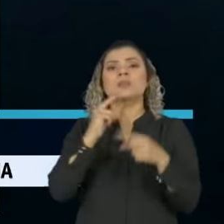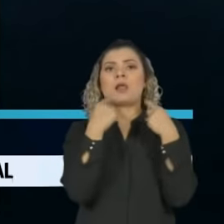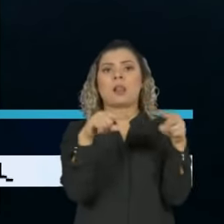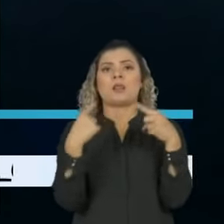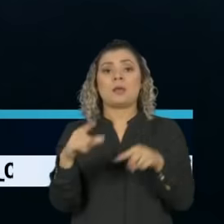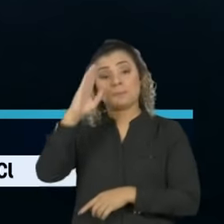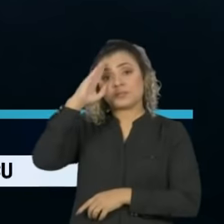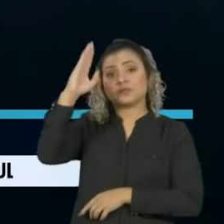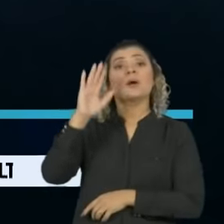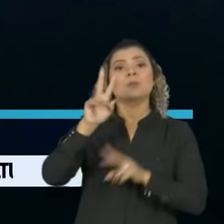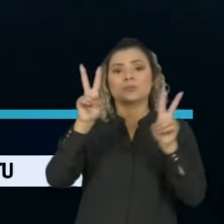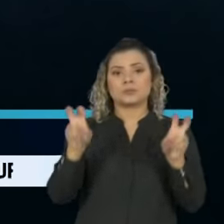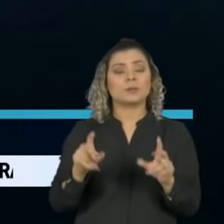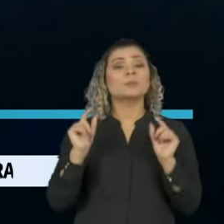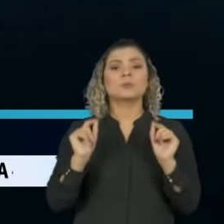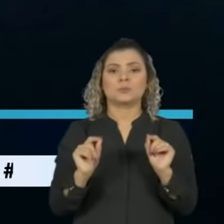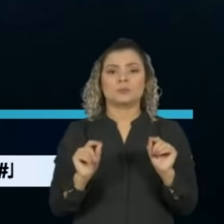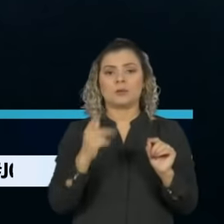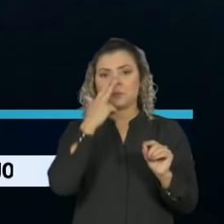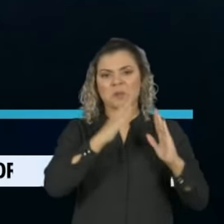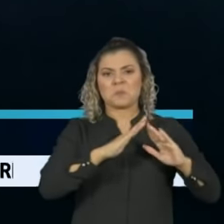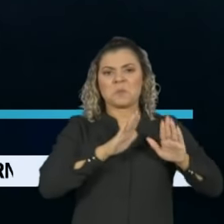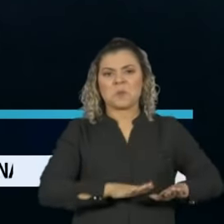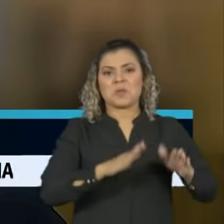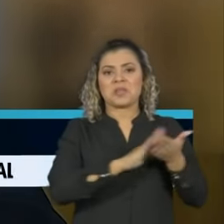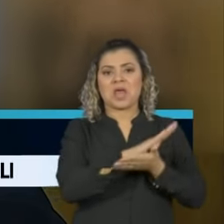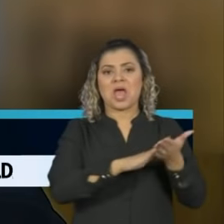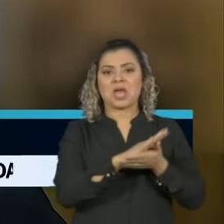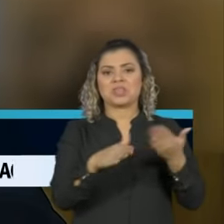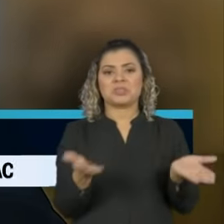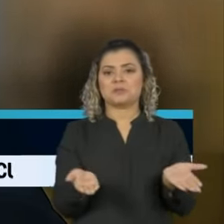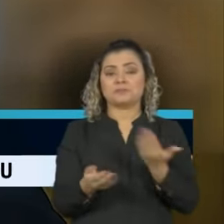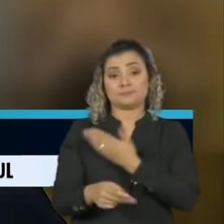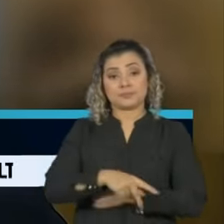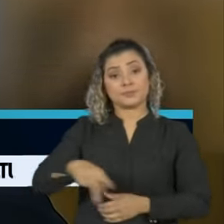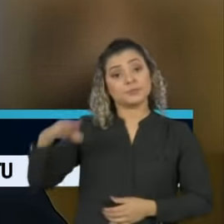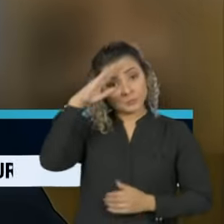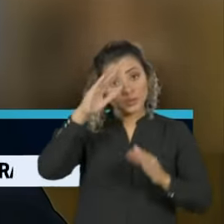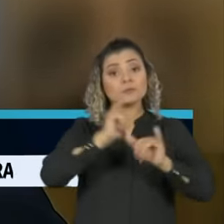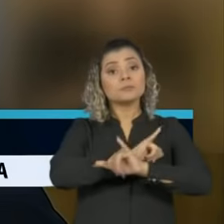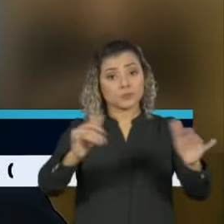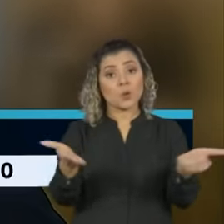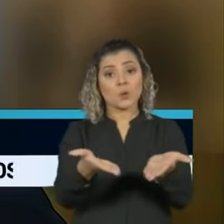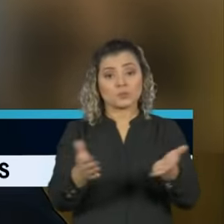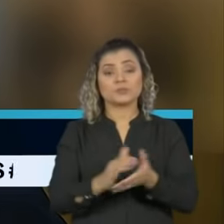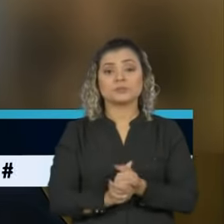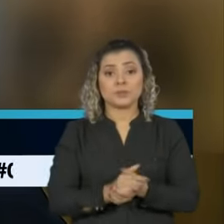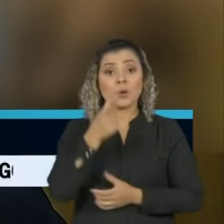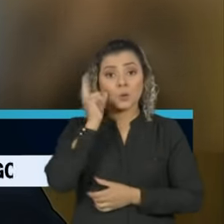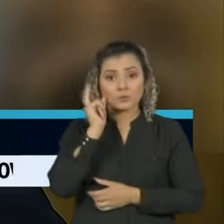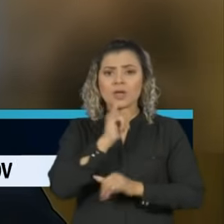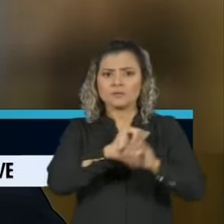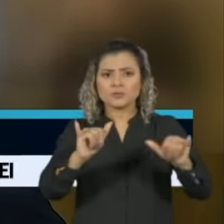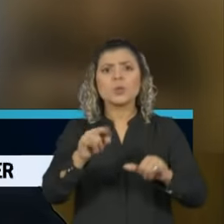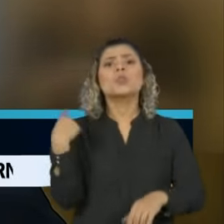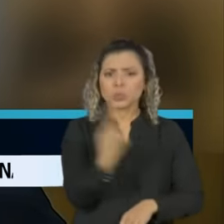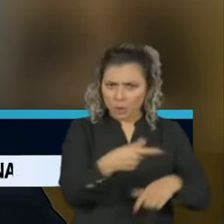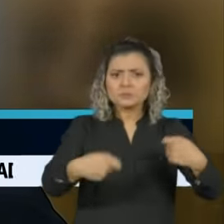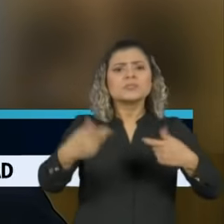principalmente em relação ao afrouxamento da quarentena, dito ontem por Bolsonaro em rede nacional. Devemos, sim, voltar